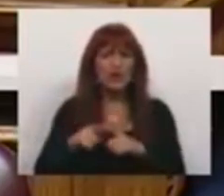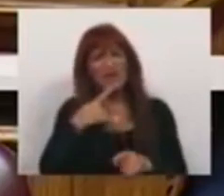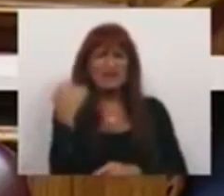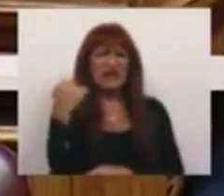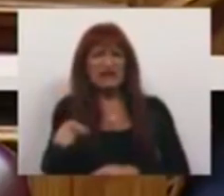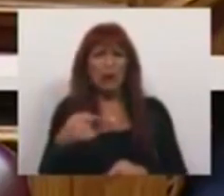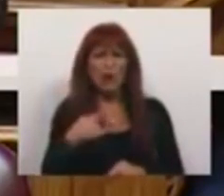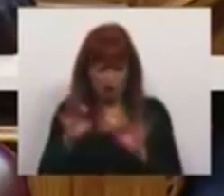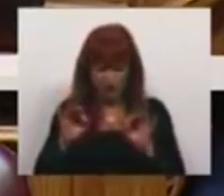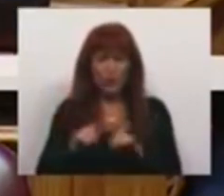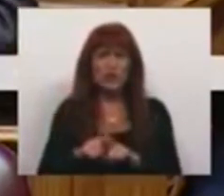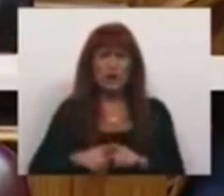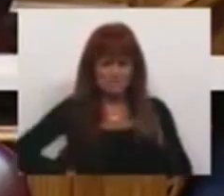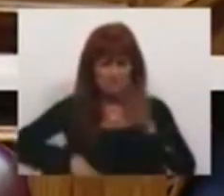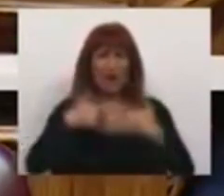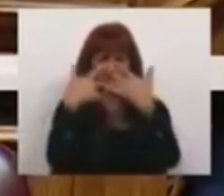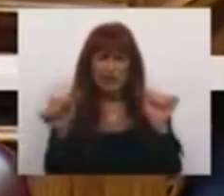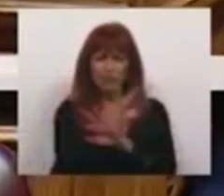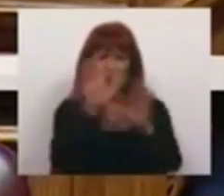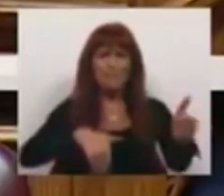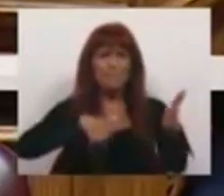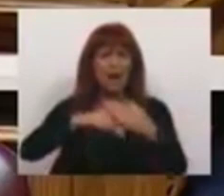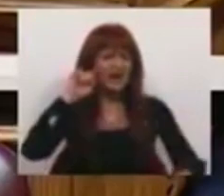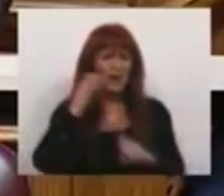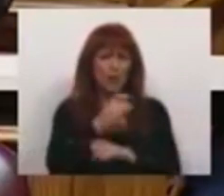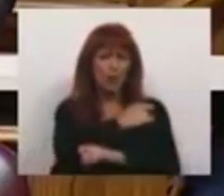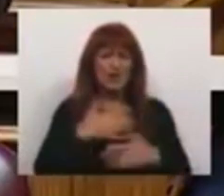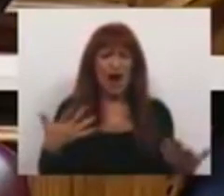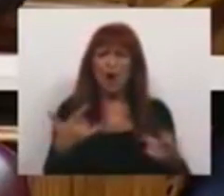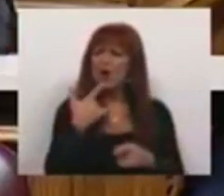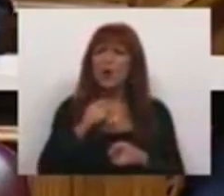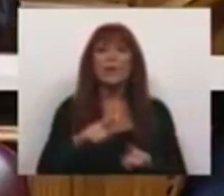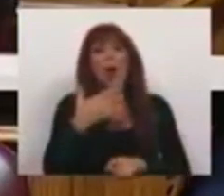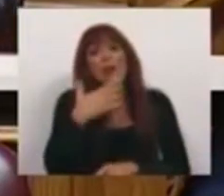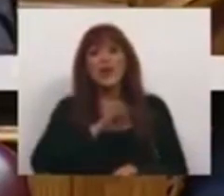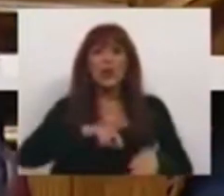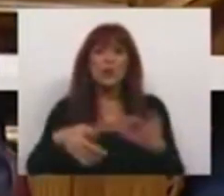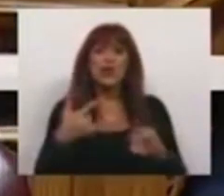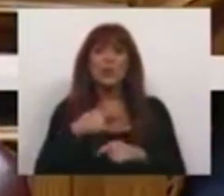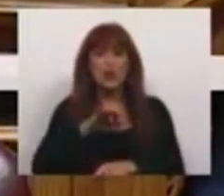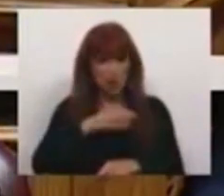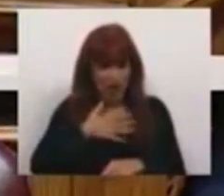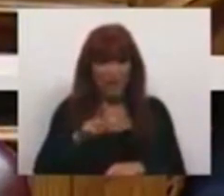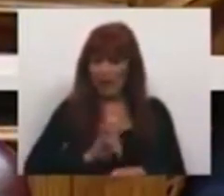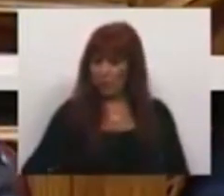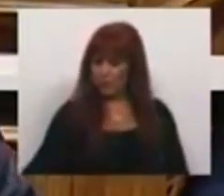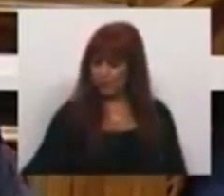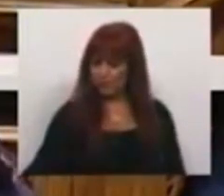não. Nós somos a favor da máxima transparência e máxima fiscalização. Agora, não fazemos as coisas como os senhores pretendem. Muito bem.